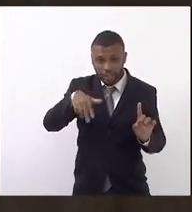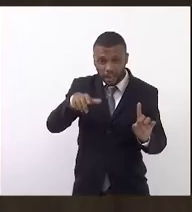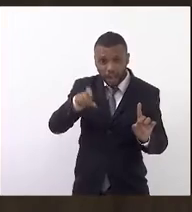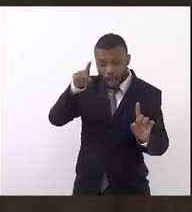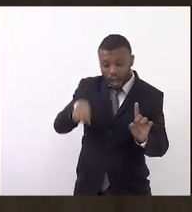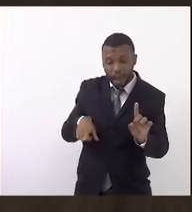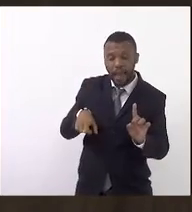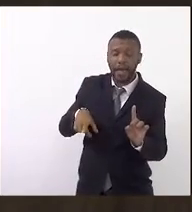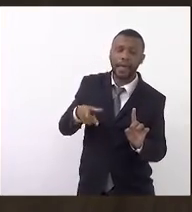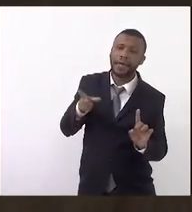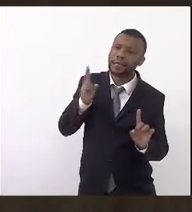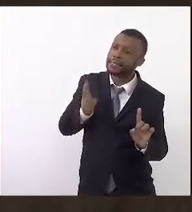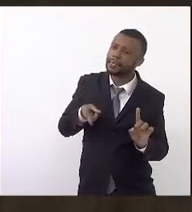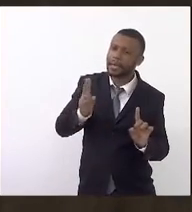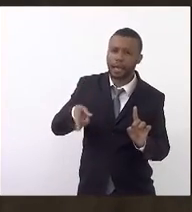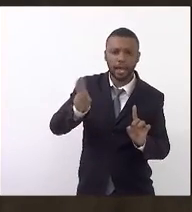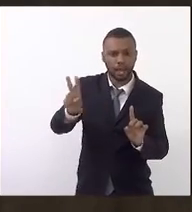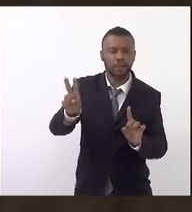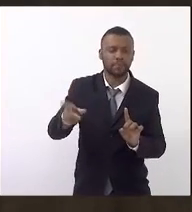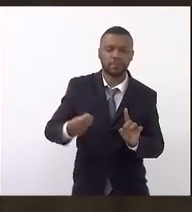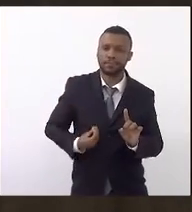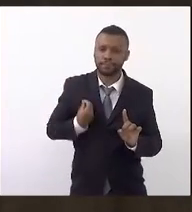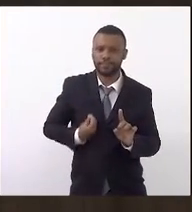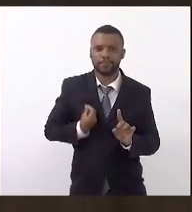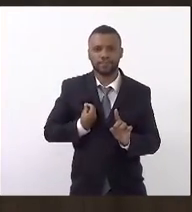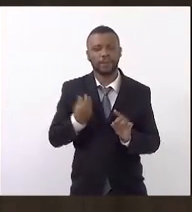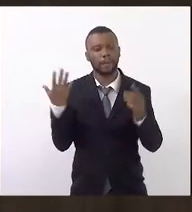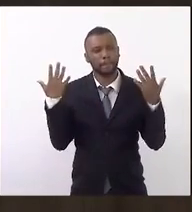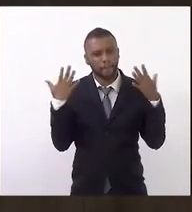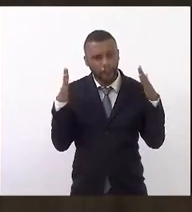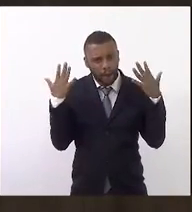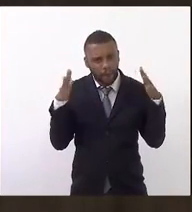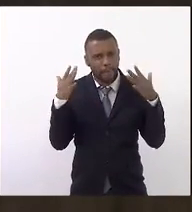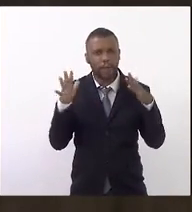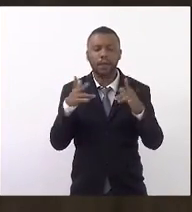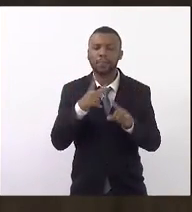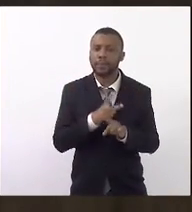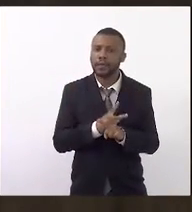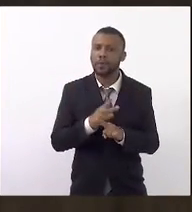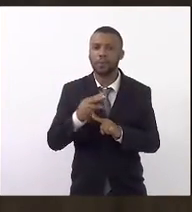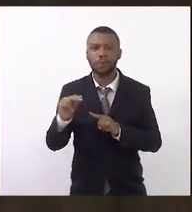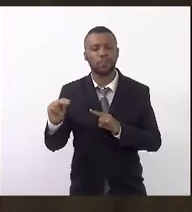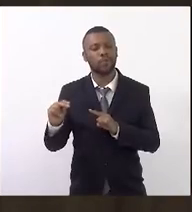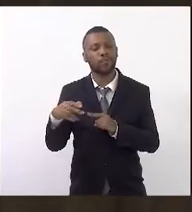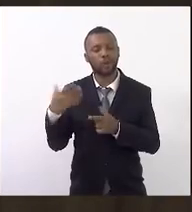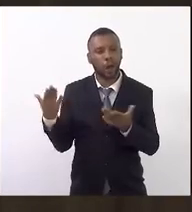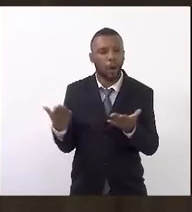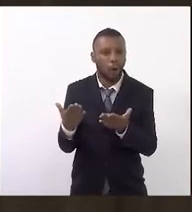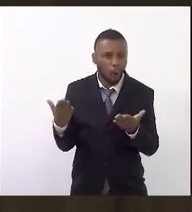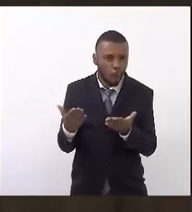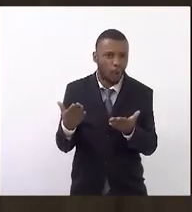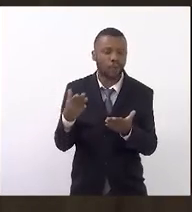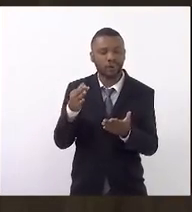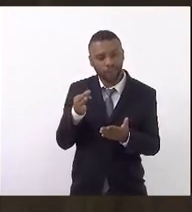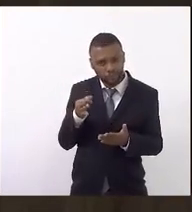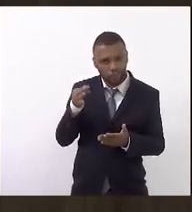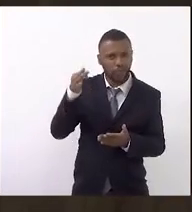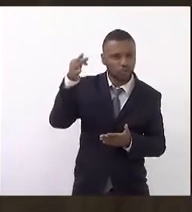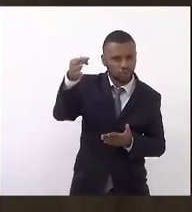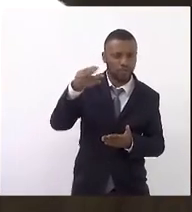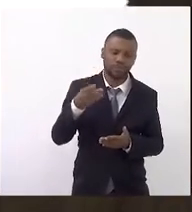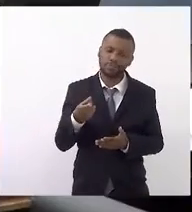será eternamente. Então, parabéns por essa conquista aos paraquedistas de hoje, de amanhã e